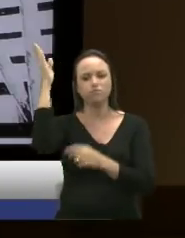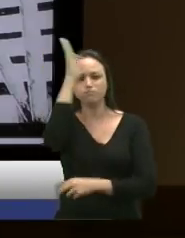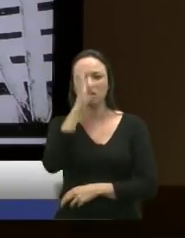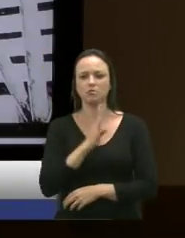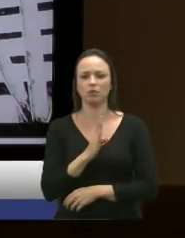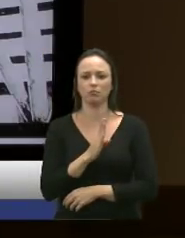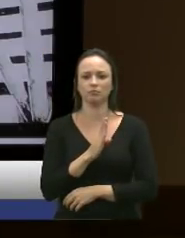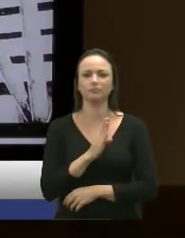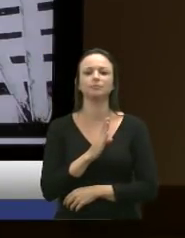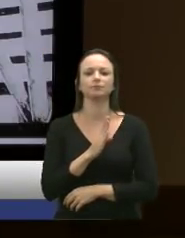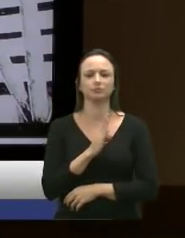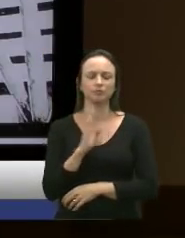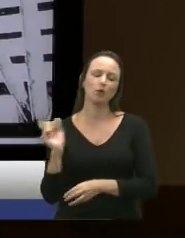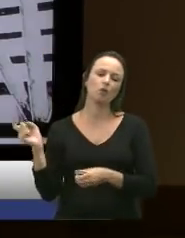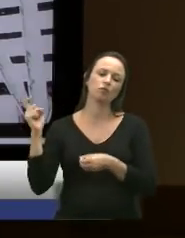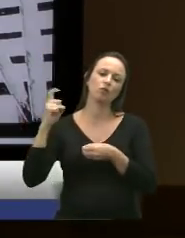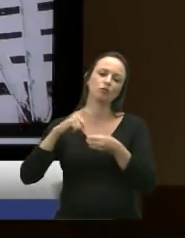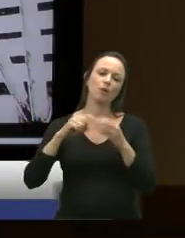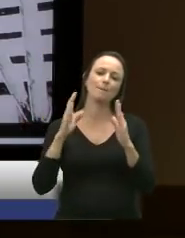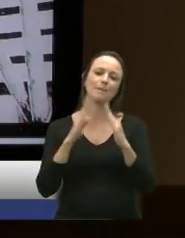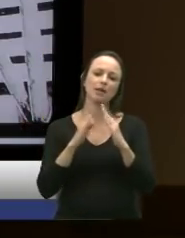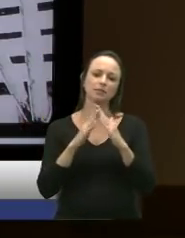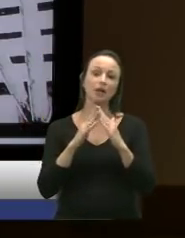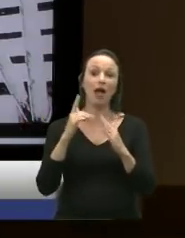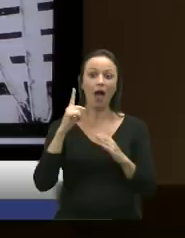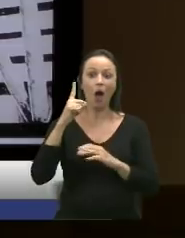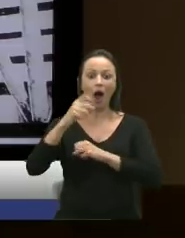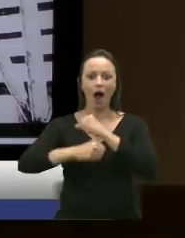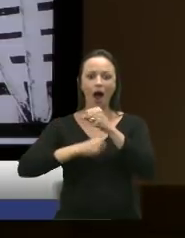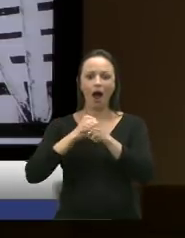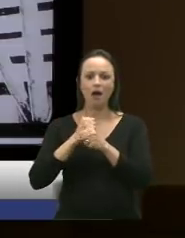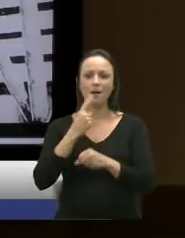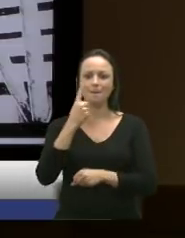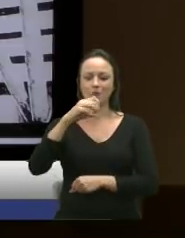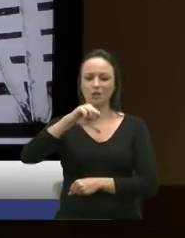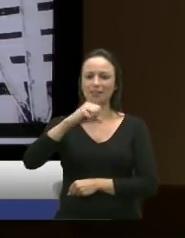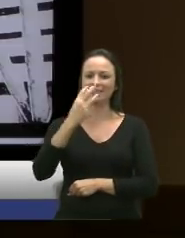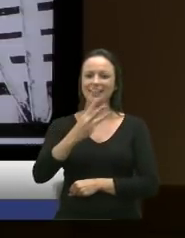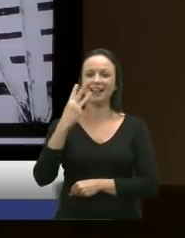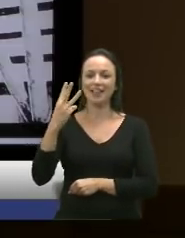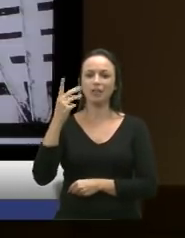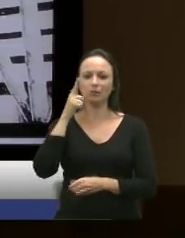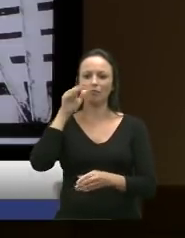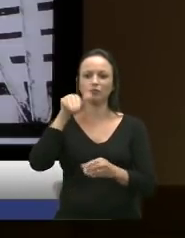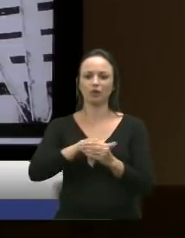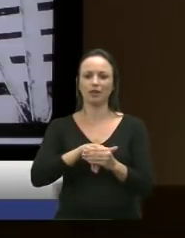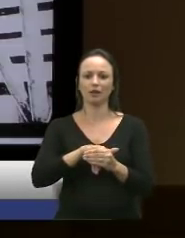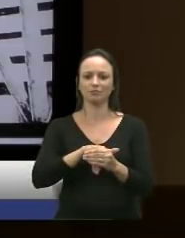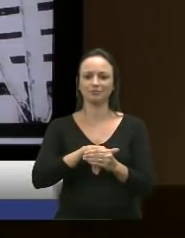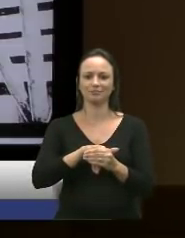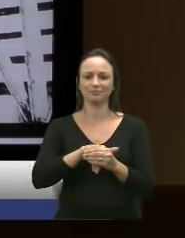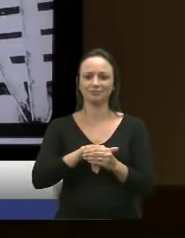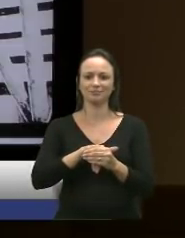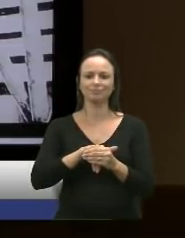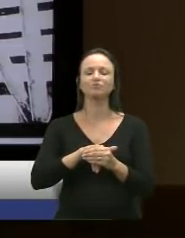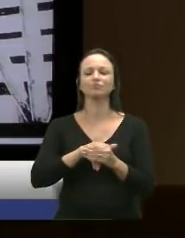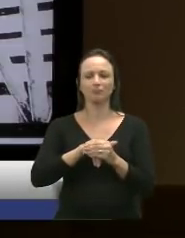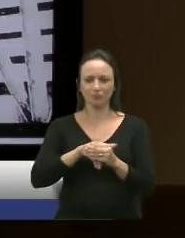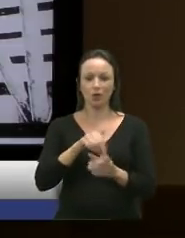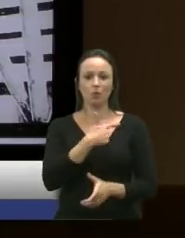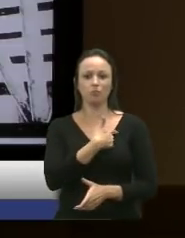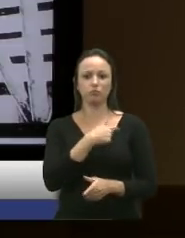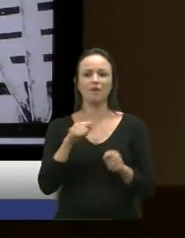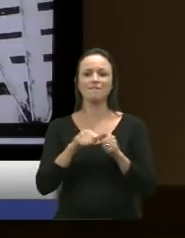Voltamos para casa e pudemos votar no ano seguinte, 1933. Getúlio fez um decreto no final